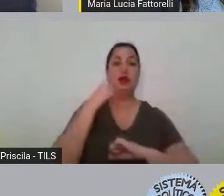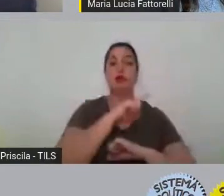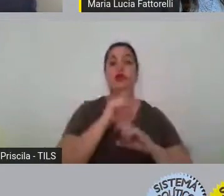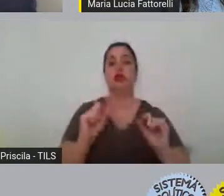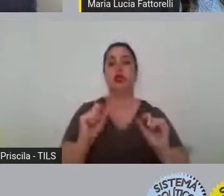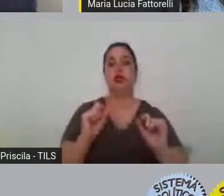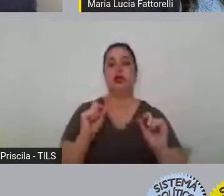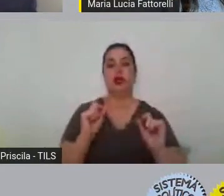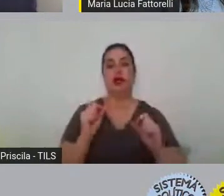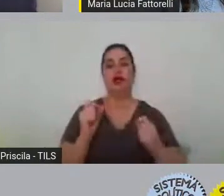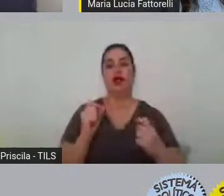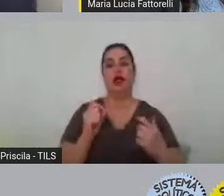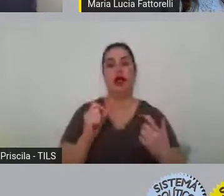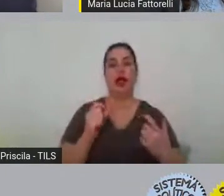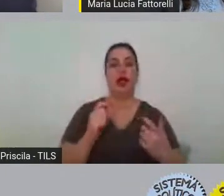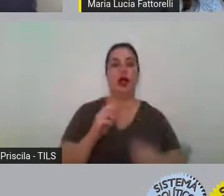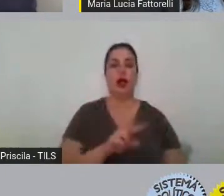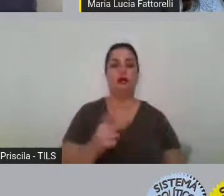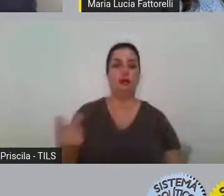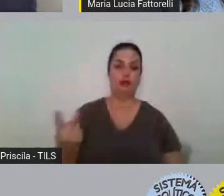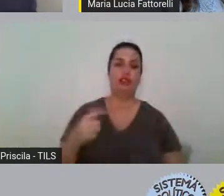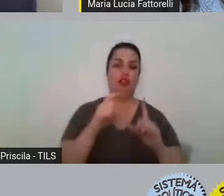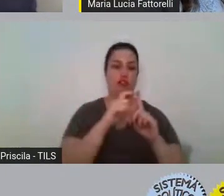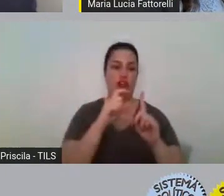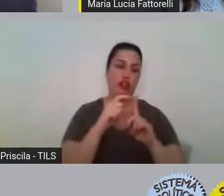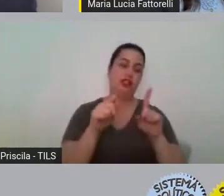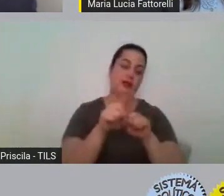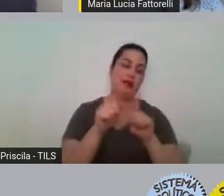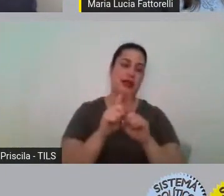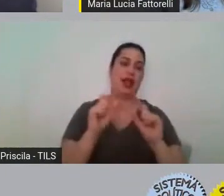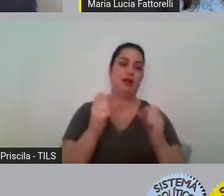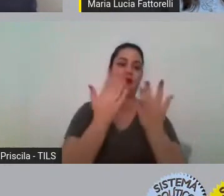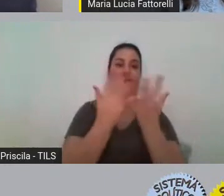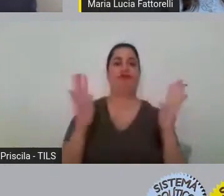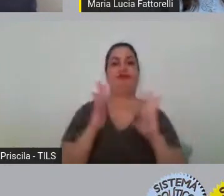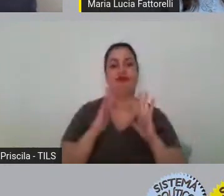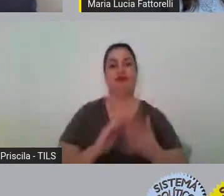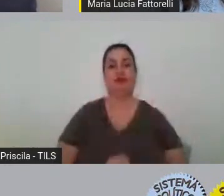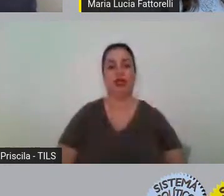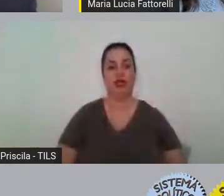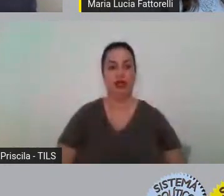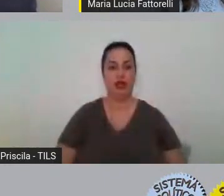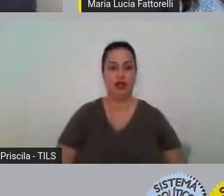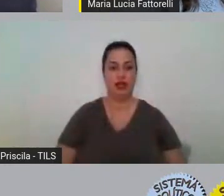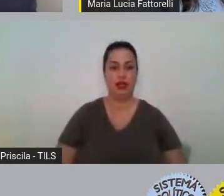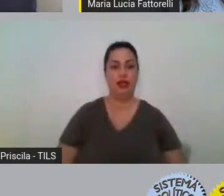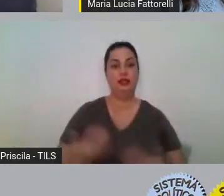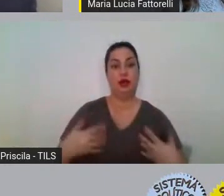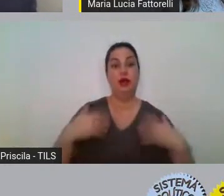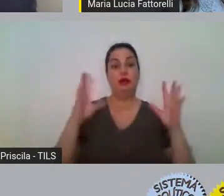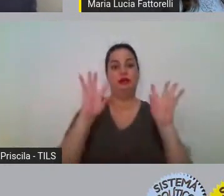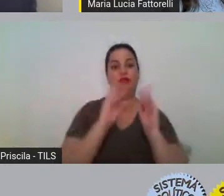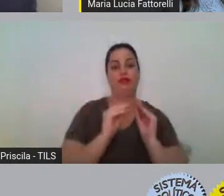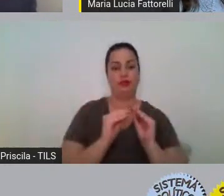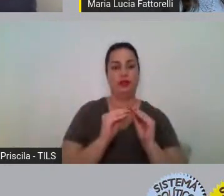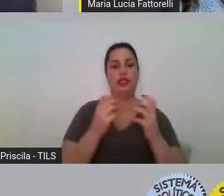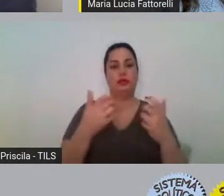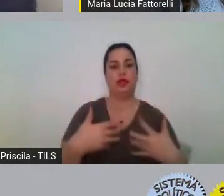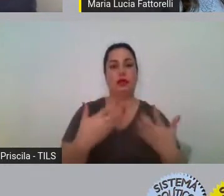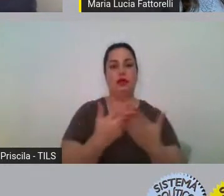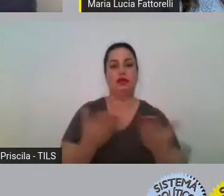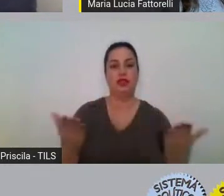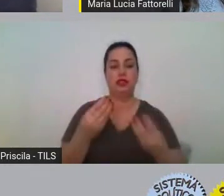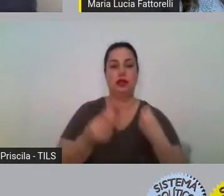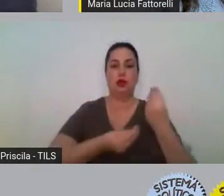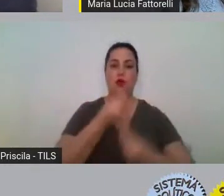a destruição ambiental. Então, eu encerro aqui colocando a importância do que nós estamos fazendo, a importância de